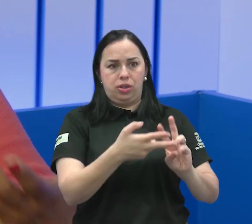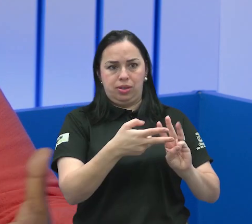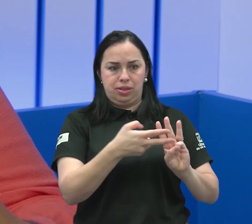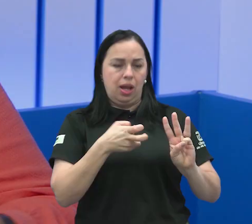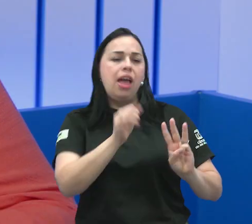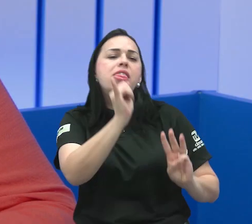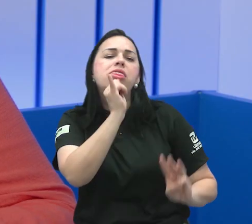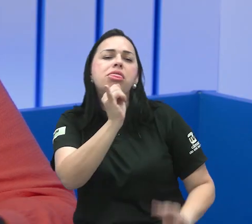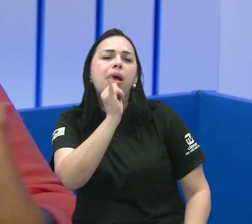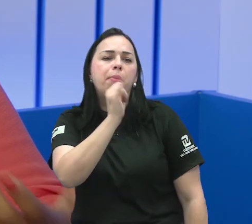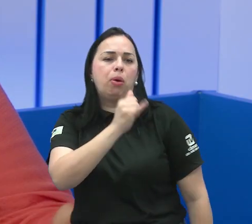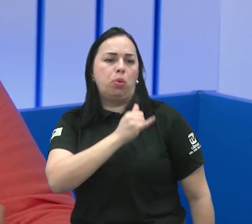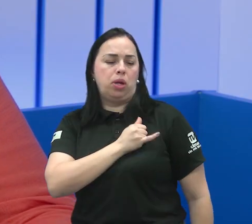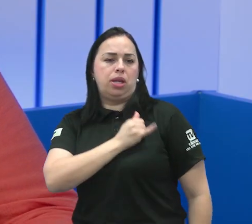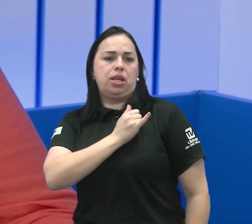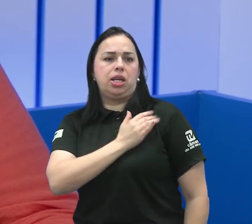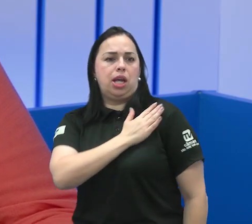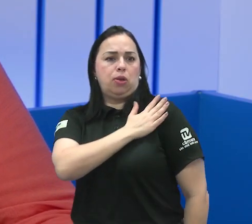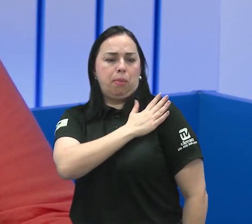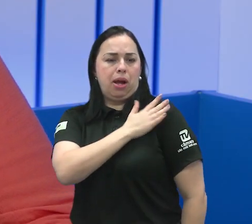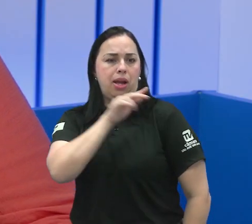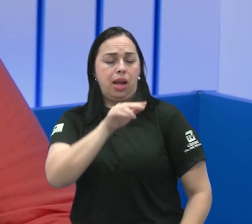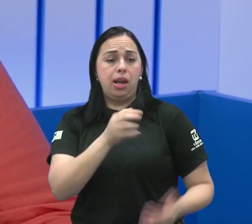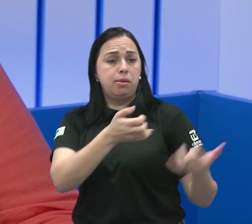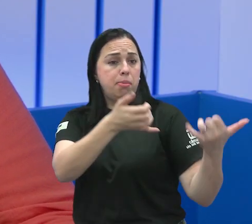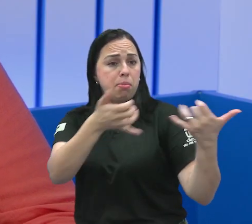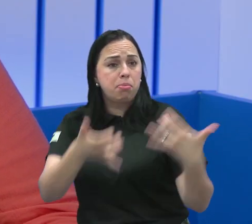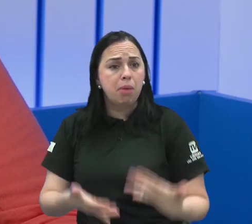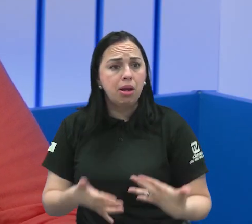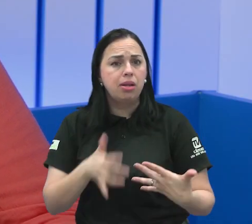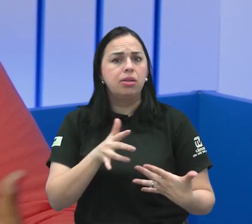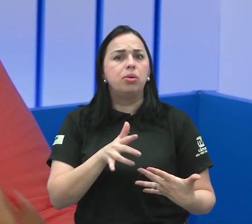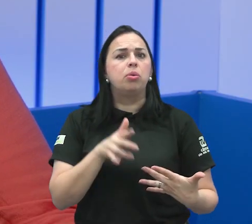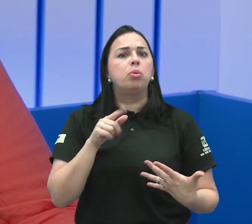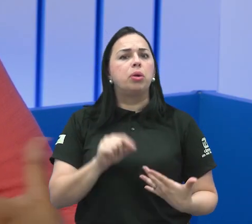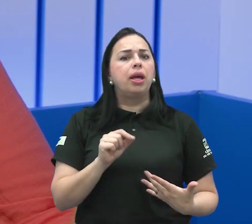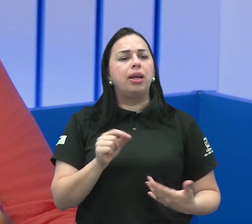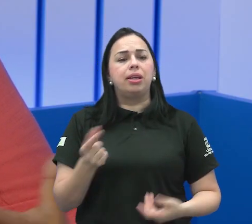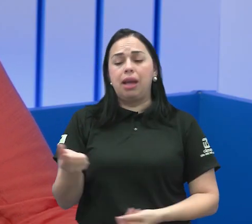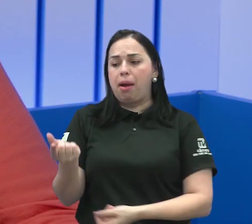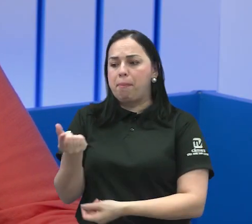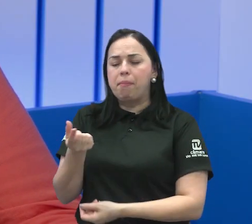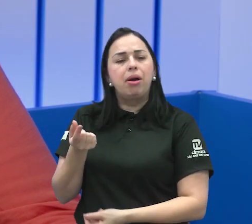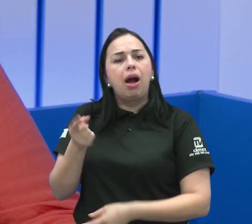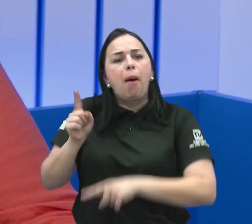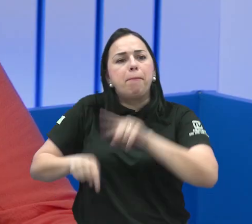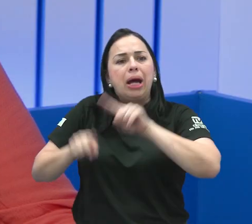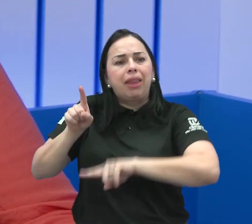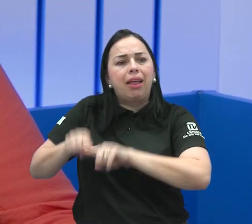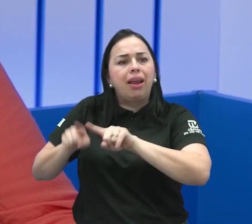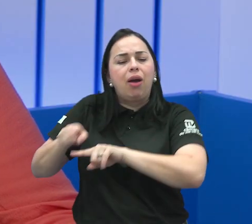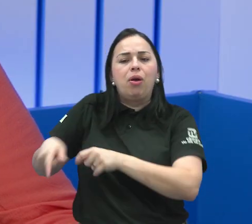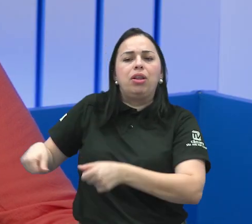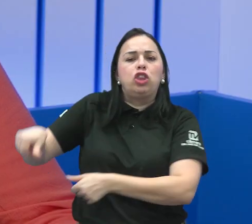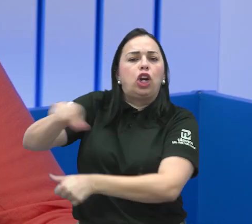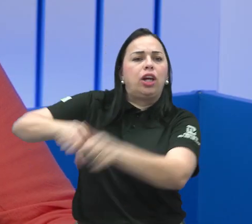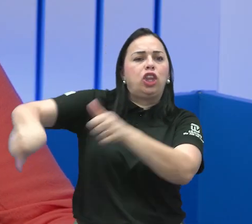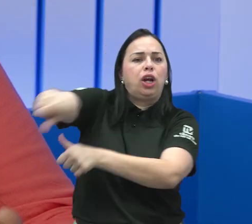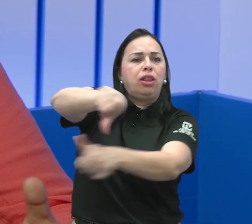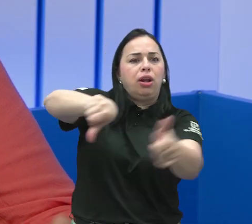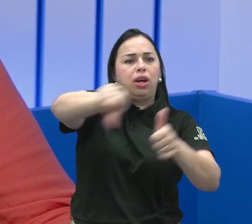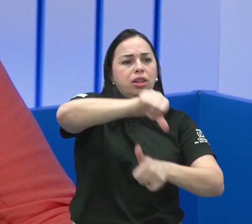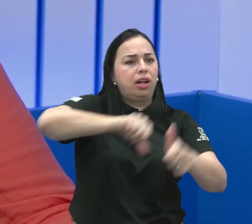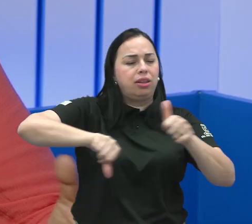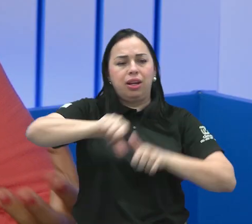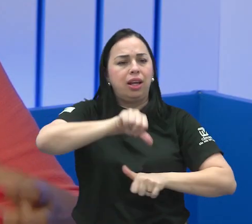exemplo, os Yanomami, eles trazem uma perspectiva de uma circulação de mercadoria que é outra, né? E